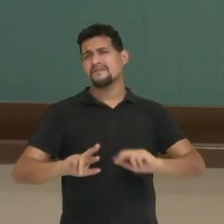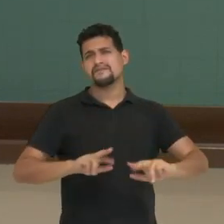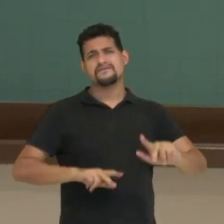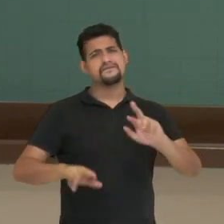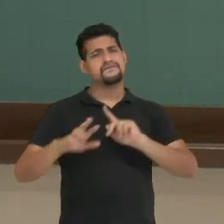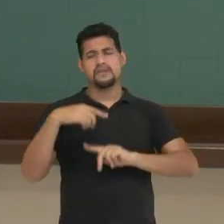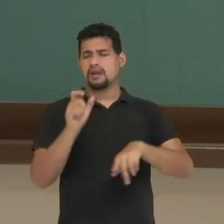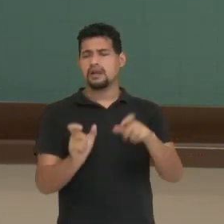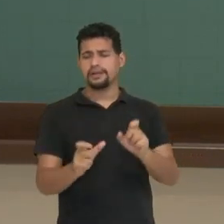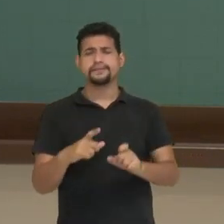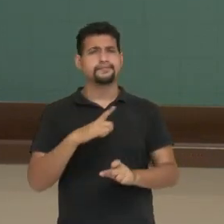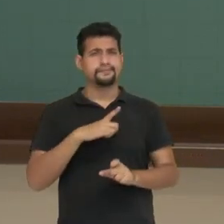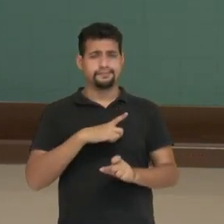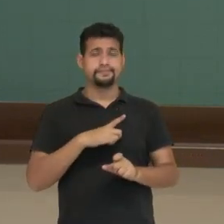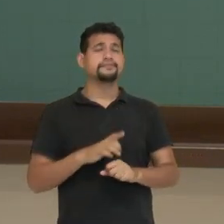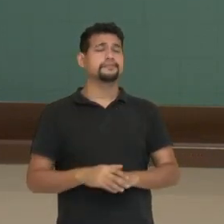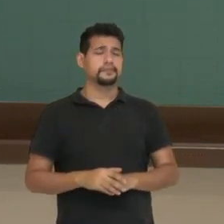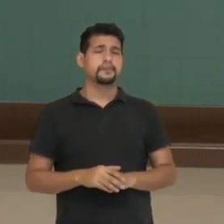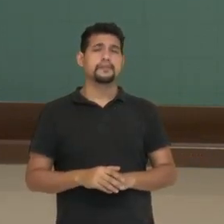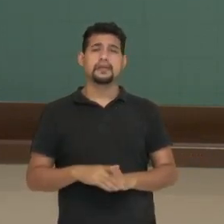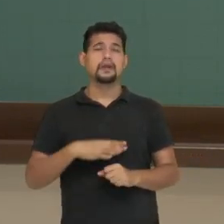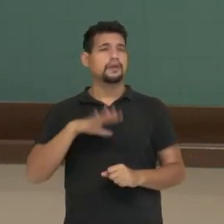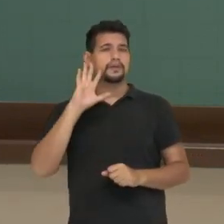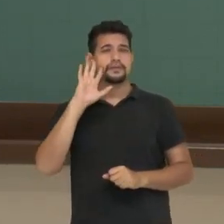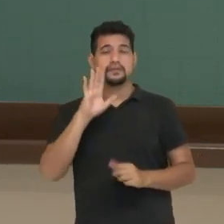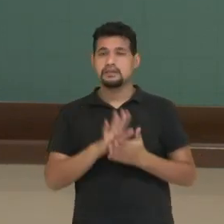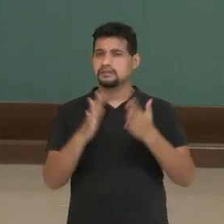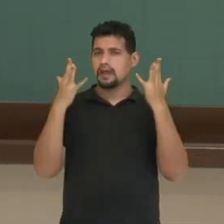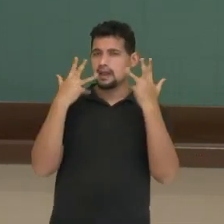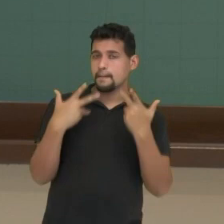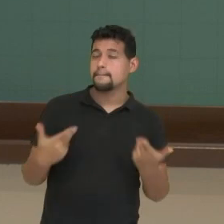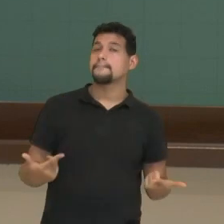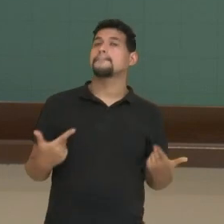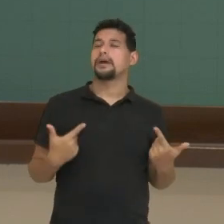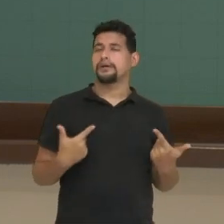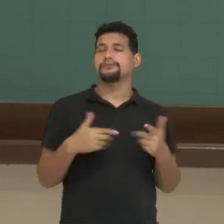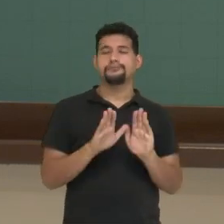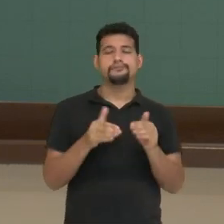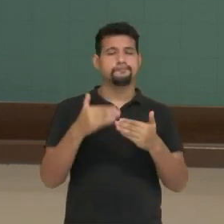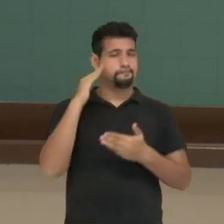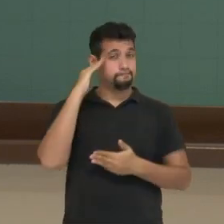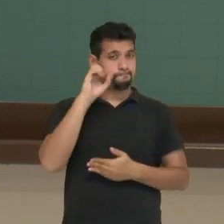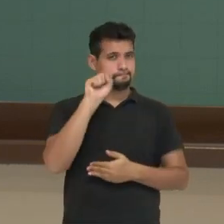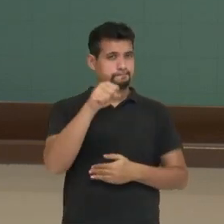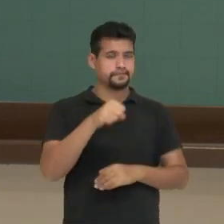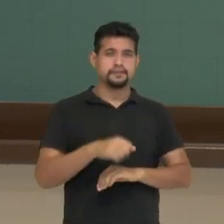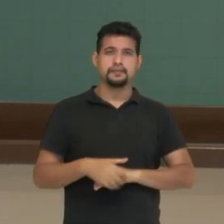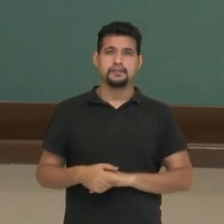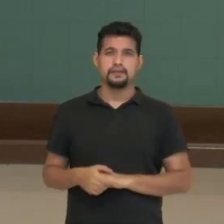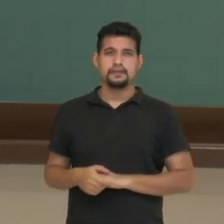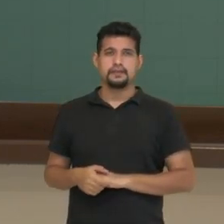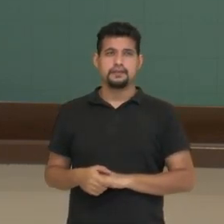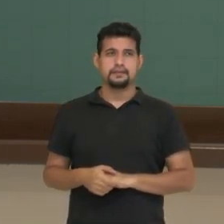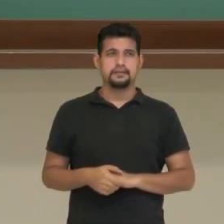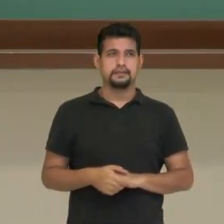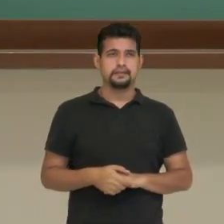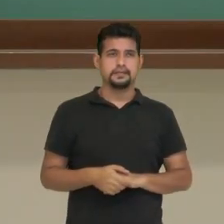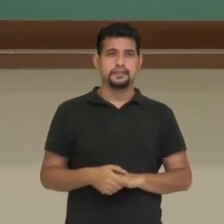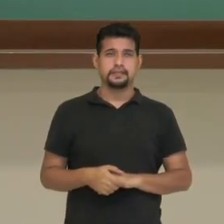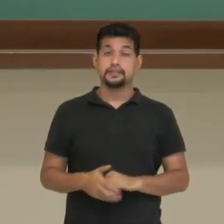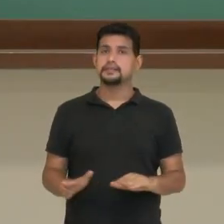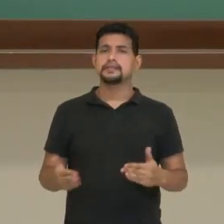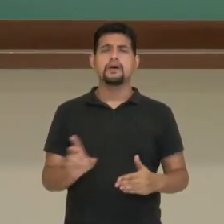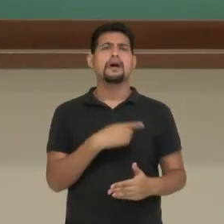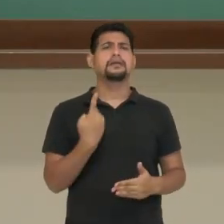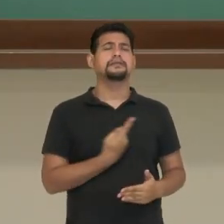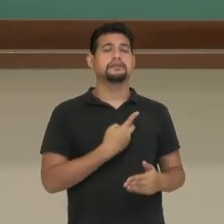de características e diferenciações entre as espécies desse grupo principal, ok? Então, a